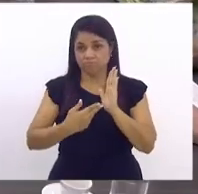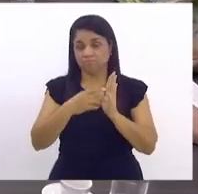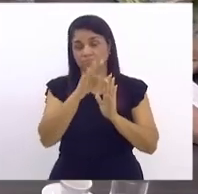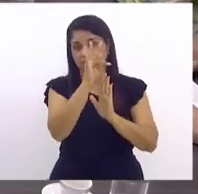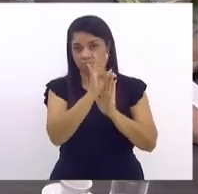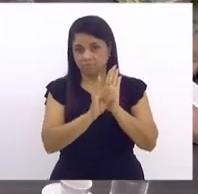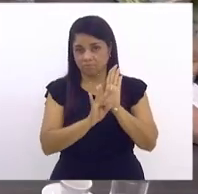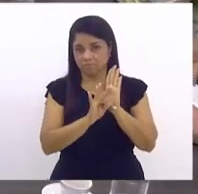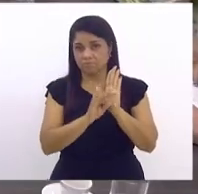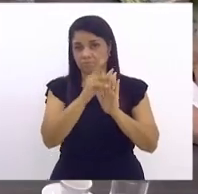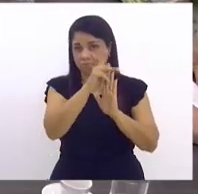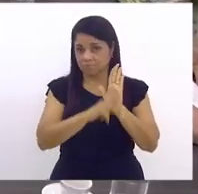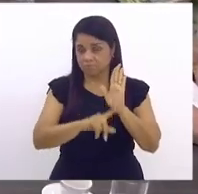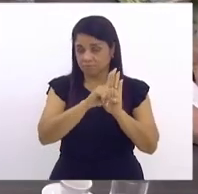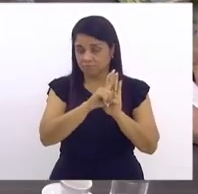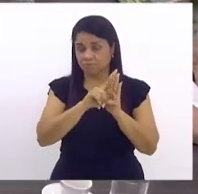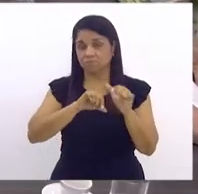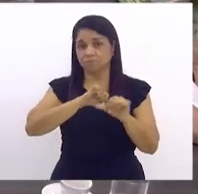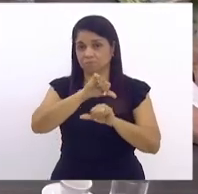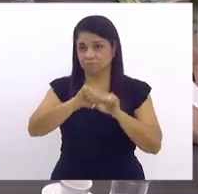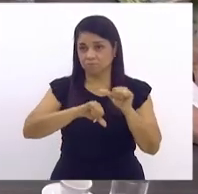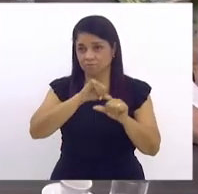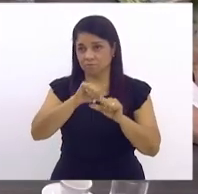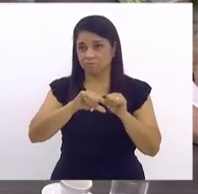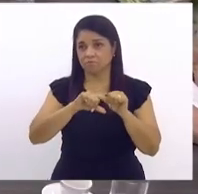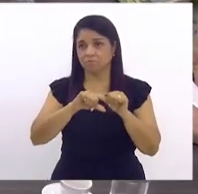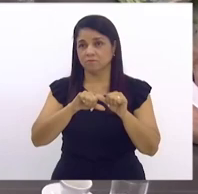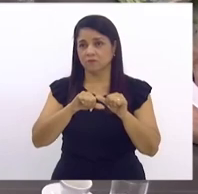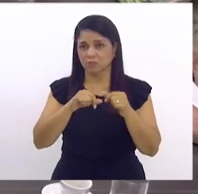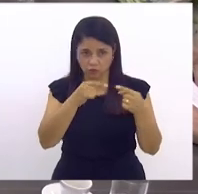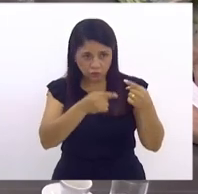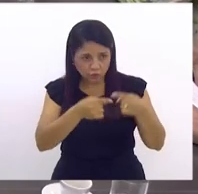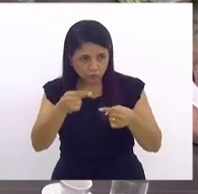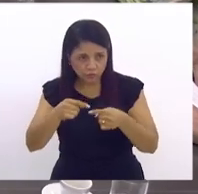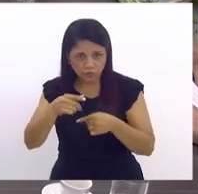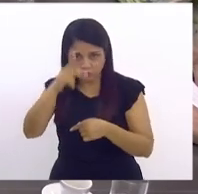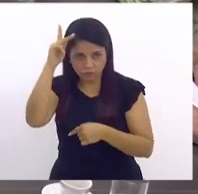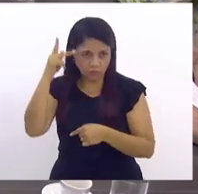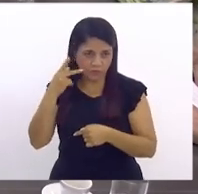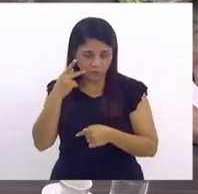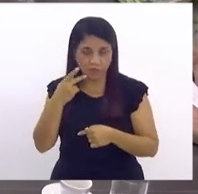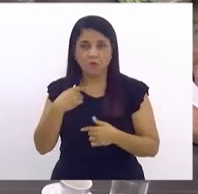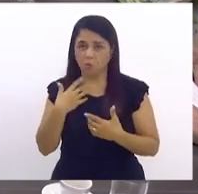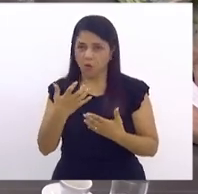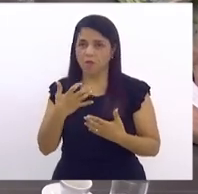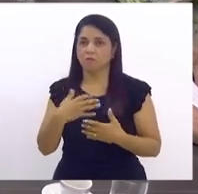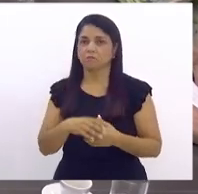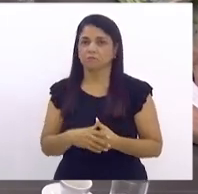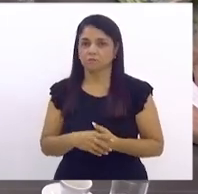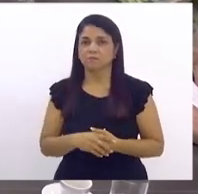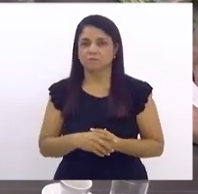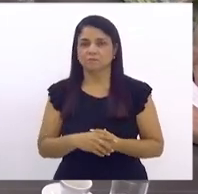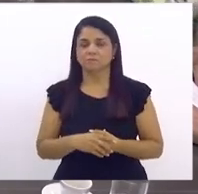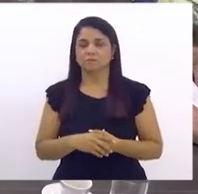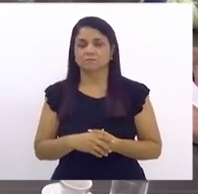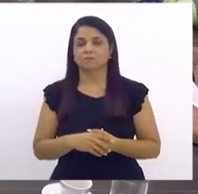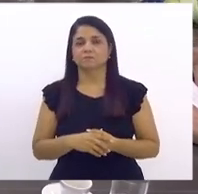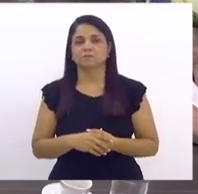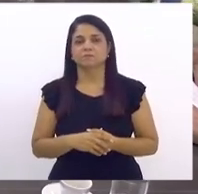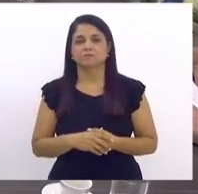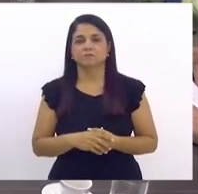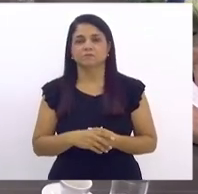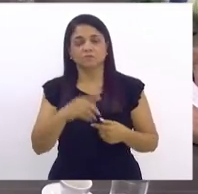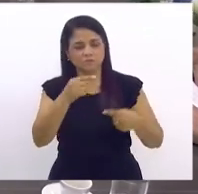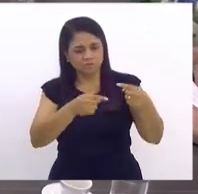autor. Faço alteração. Quer discutir, deputado Luiz Paulo? Eu quero. Então, eu quero, para discutir, deputado Luiz Paulo.